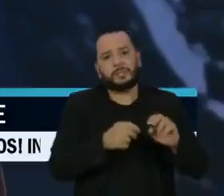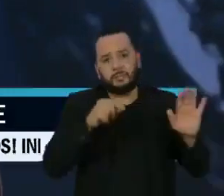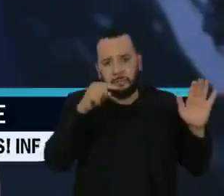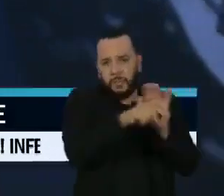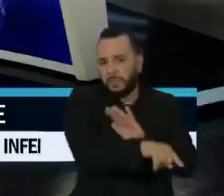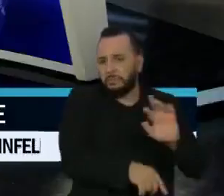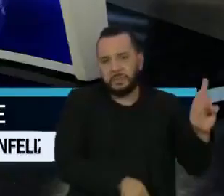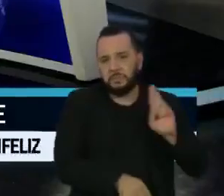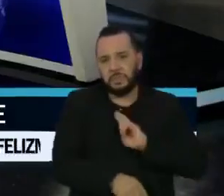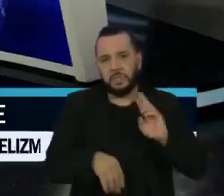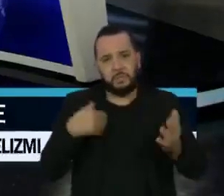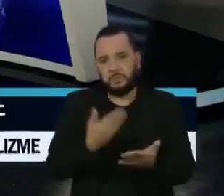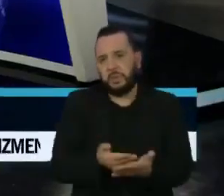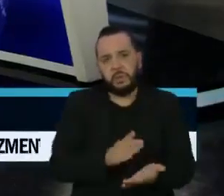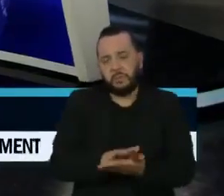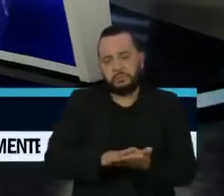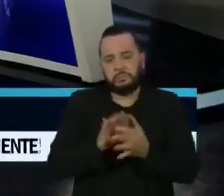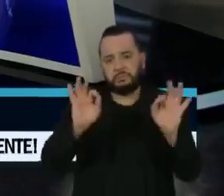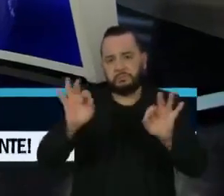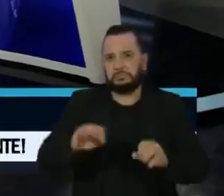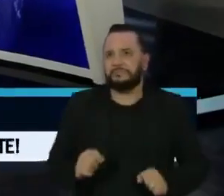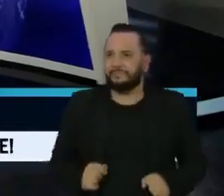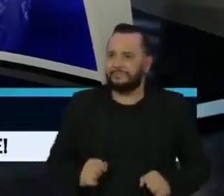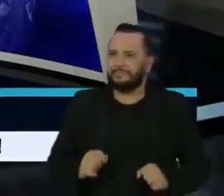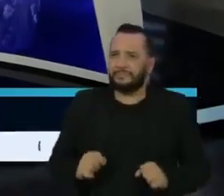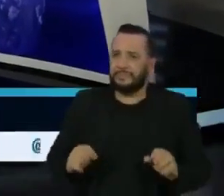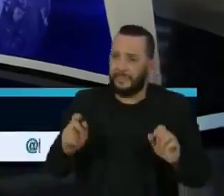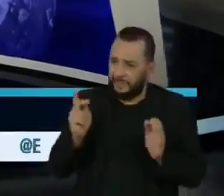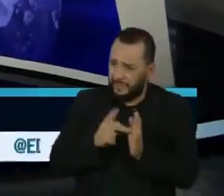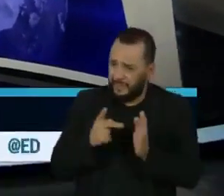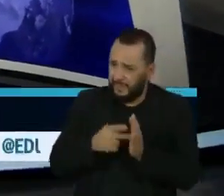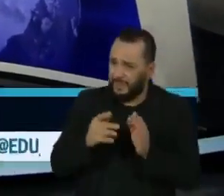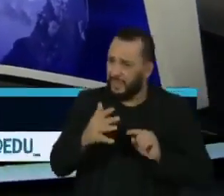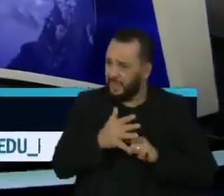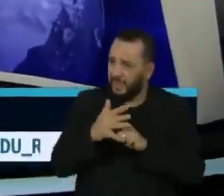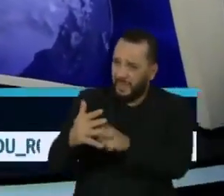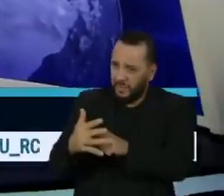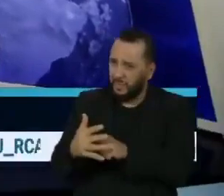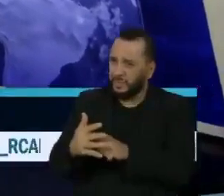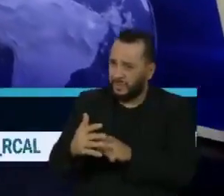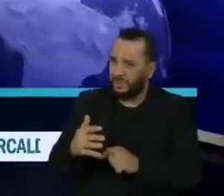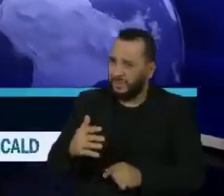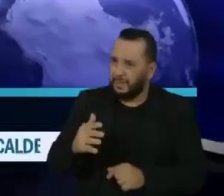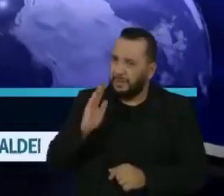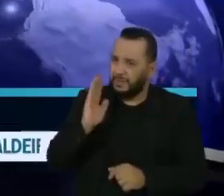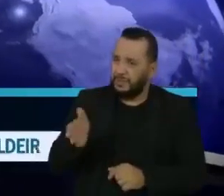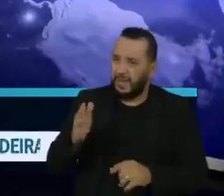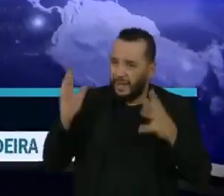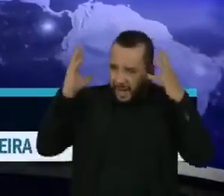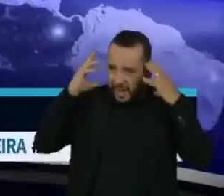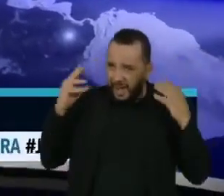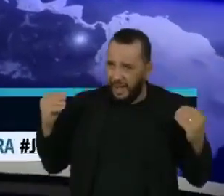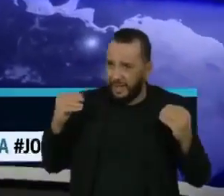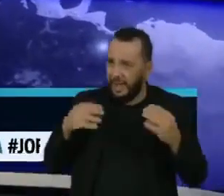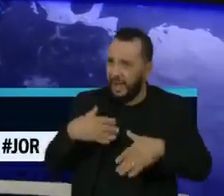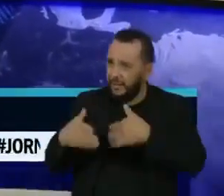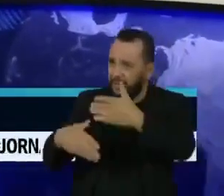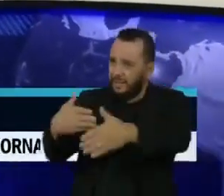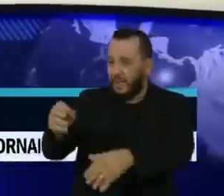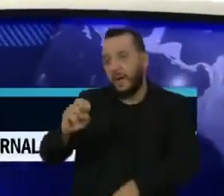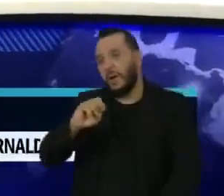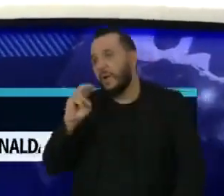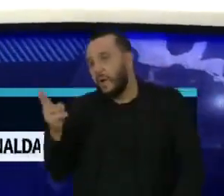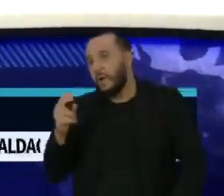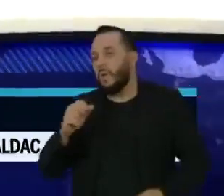e acerta a chances reais de essas denúncias avançar de um tribunal de Haia ou é uma forma de criar um movimento